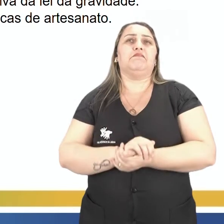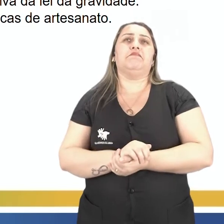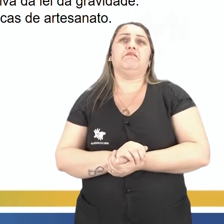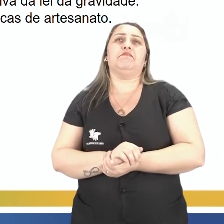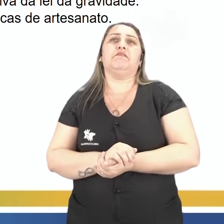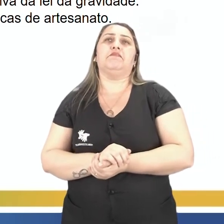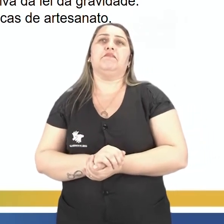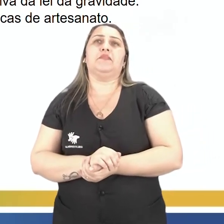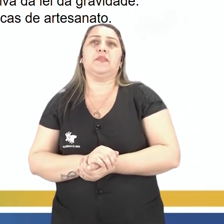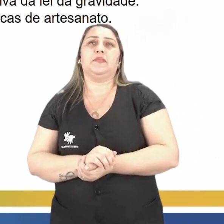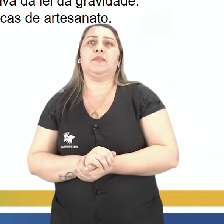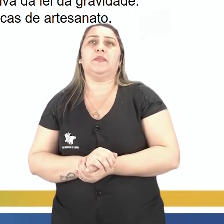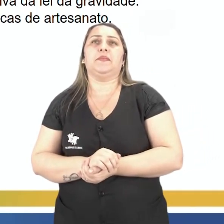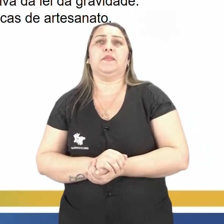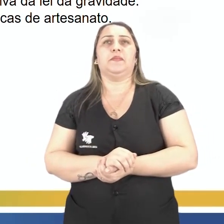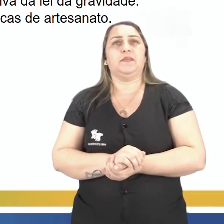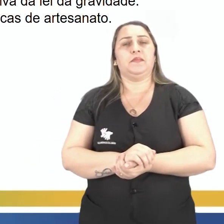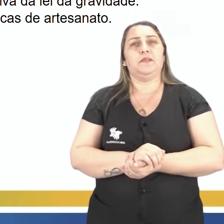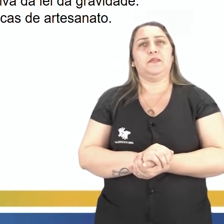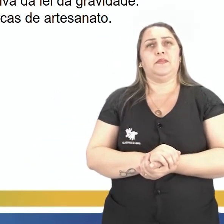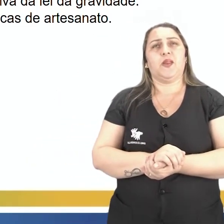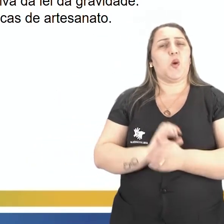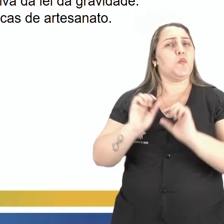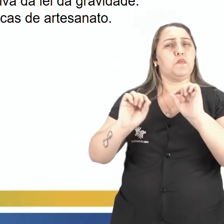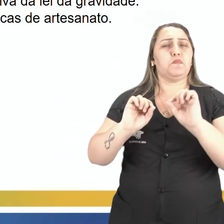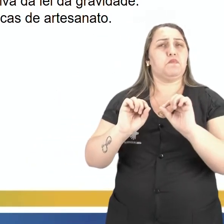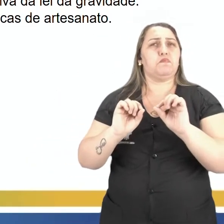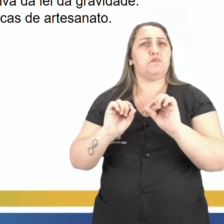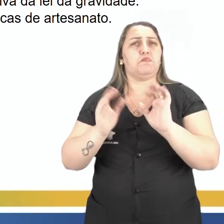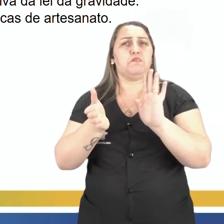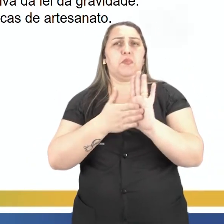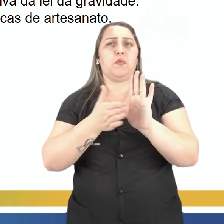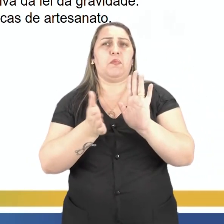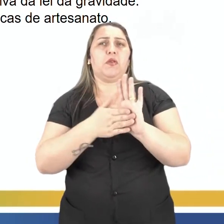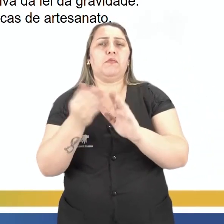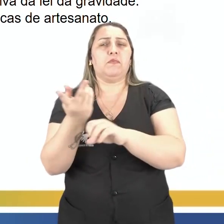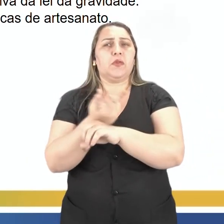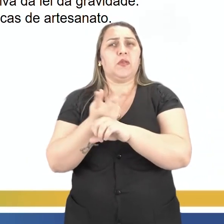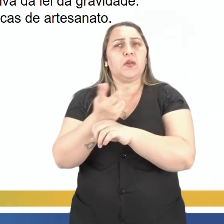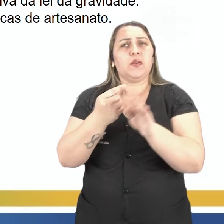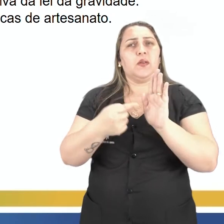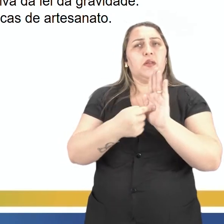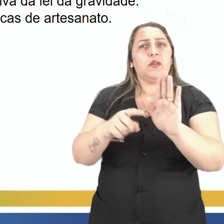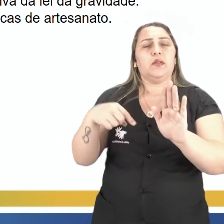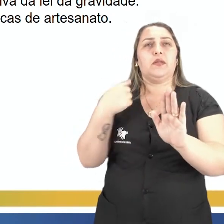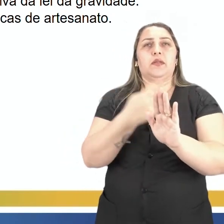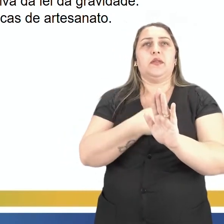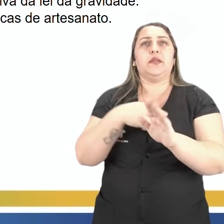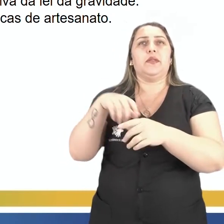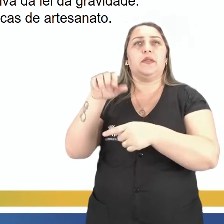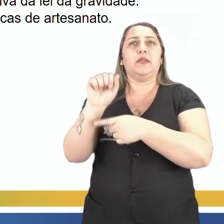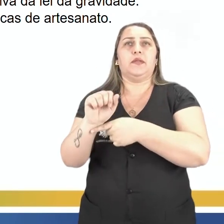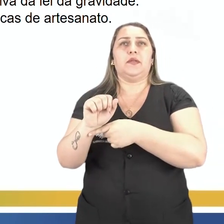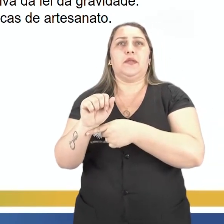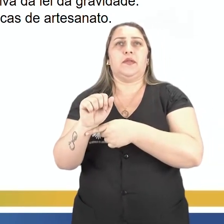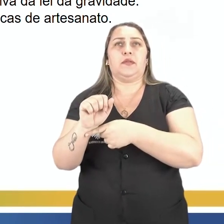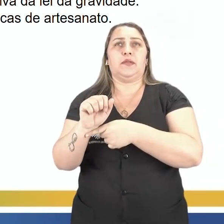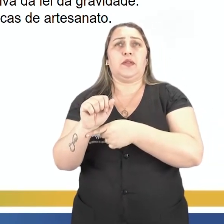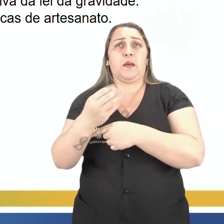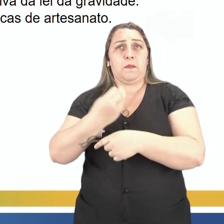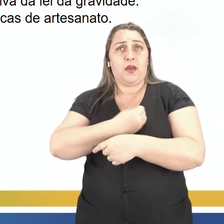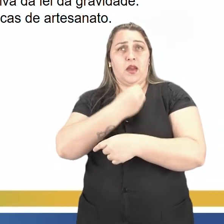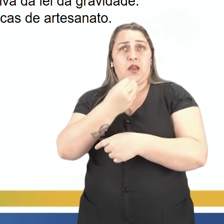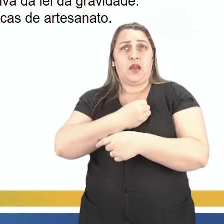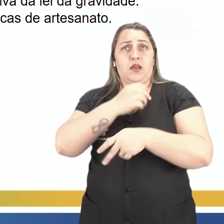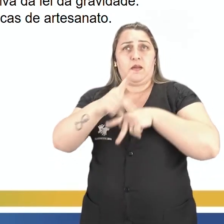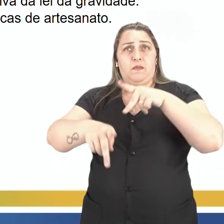está propondo aqui? O que será que ele está buscando mostrar para nós? Letra A.